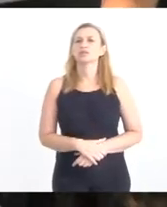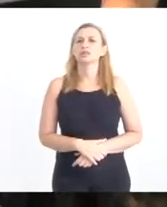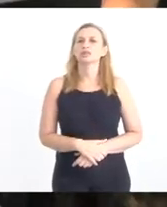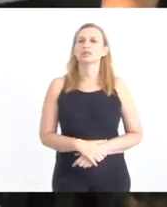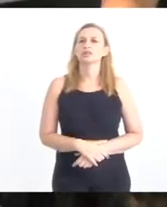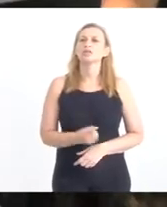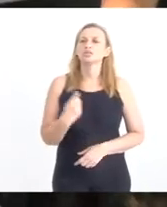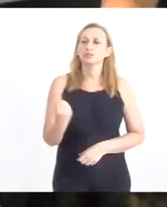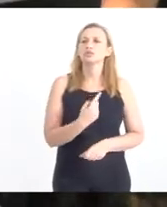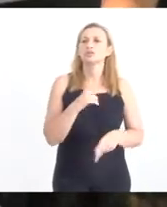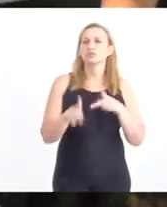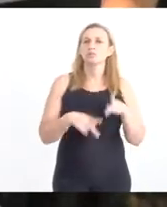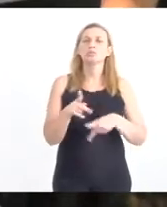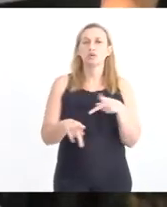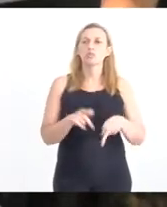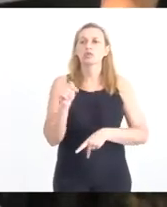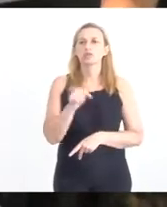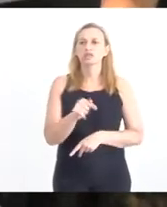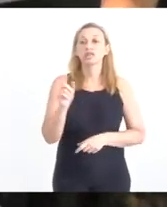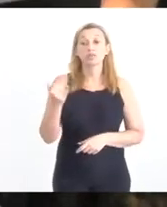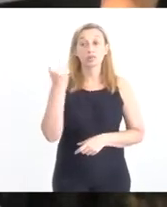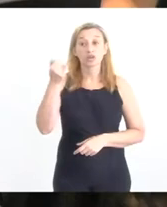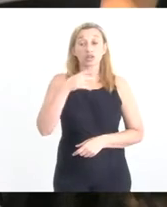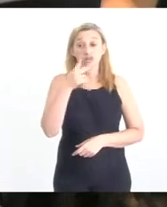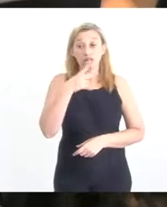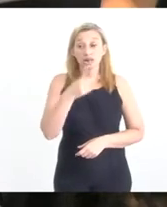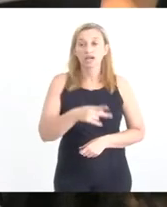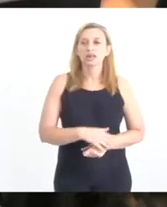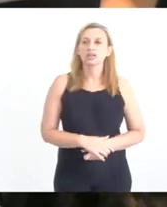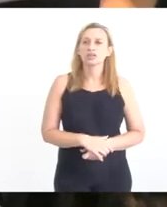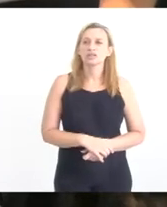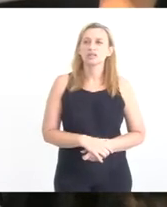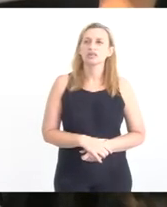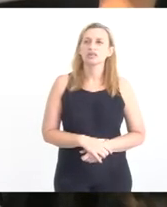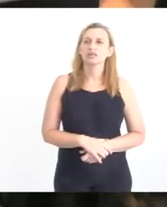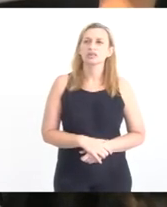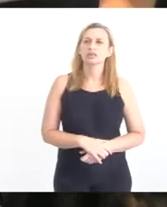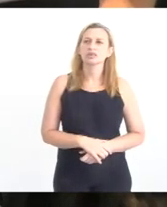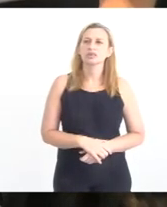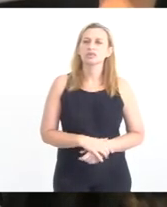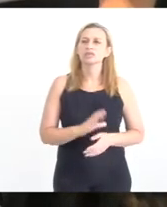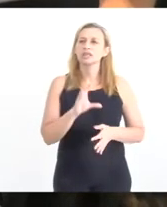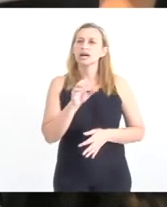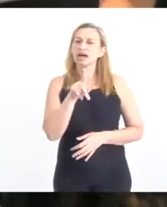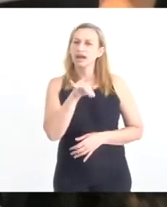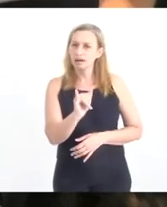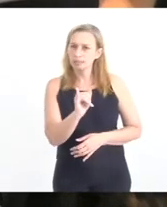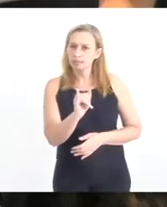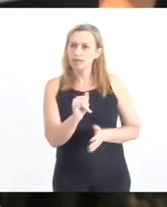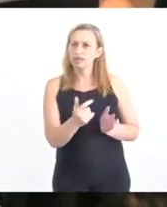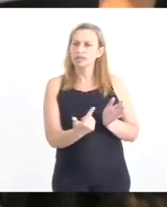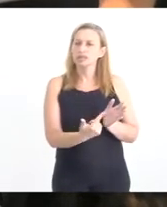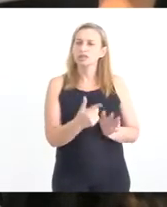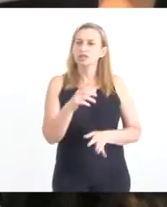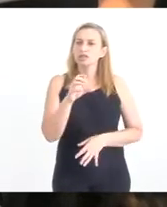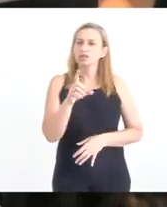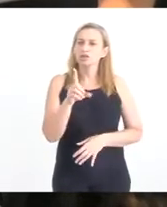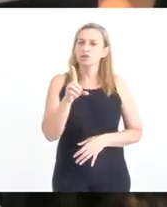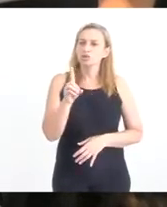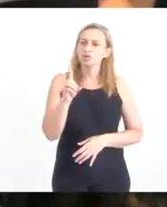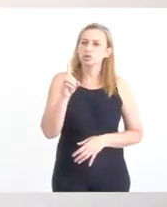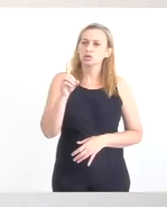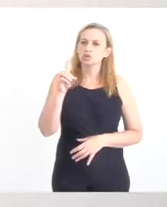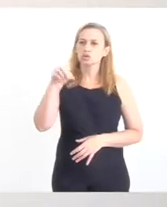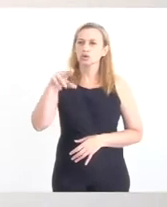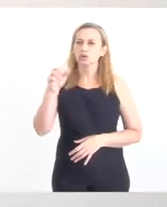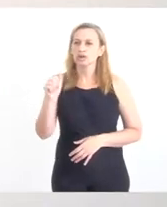do nosso povo e aqui em importante dizer que na capa tem a dona Maurícia